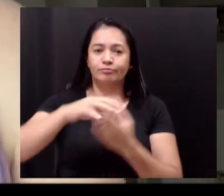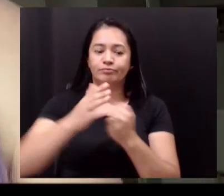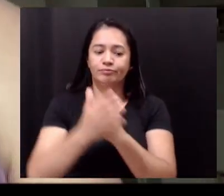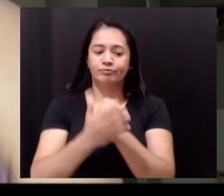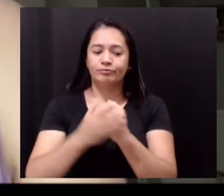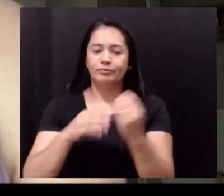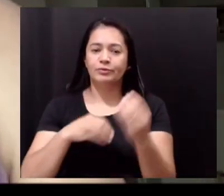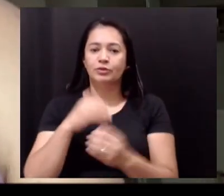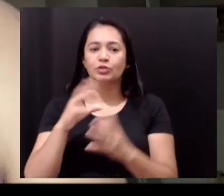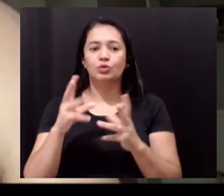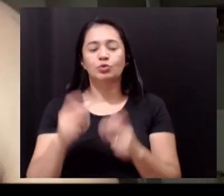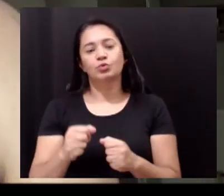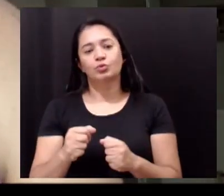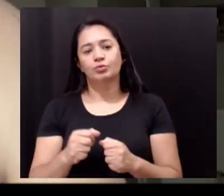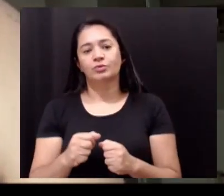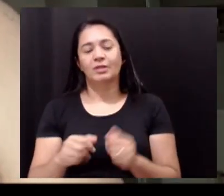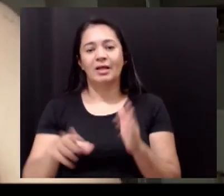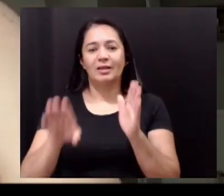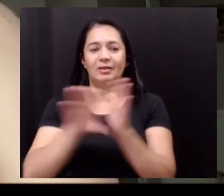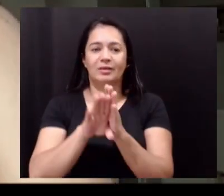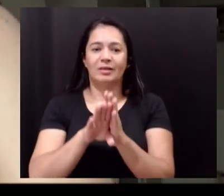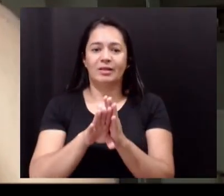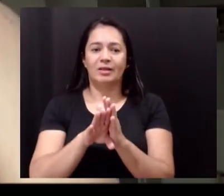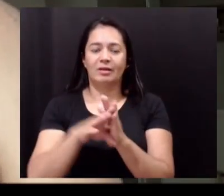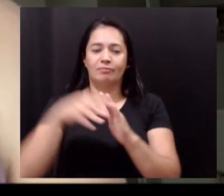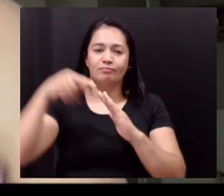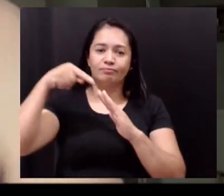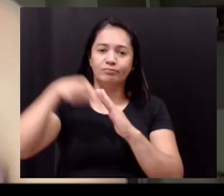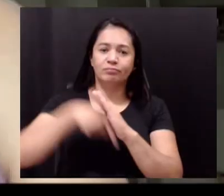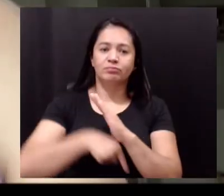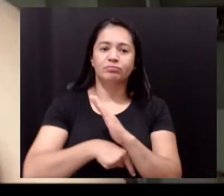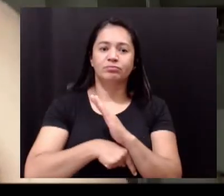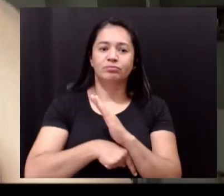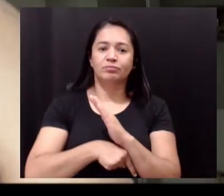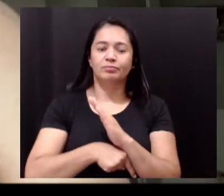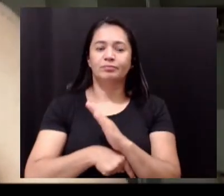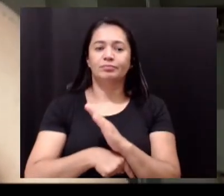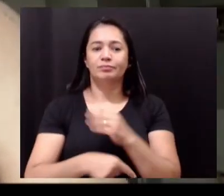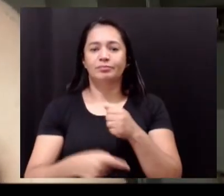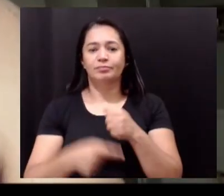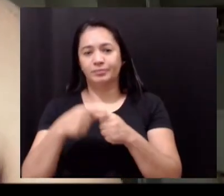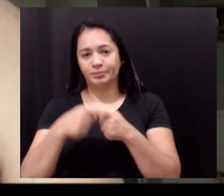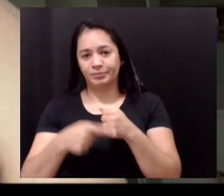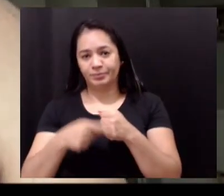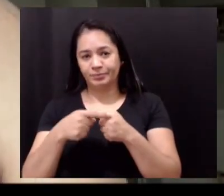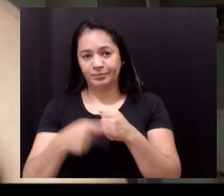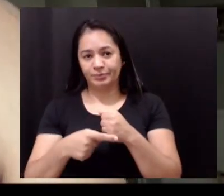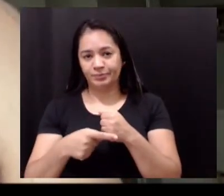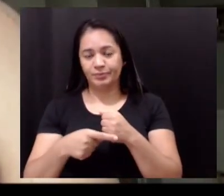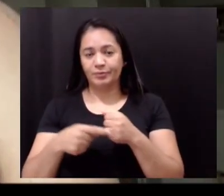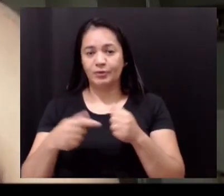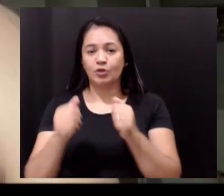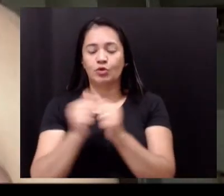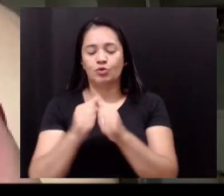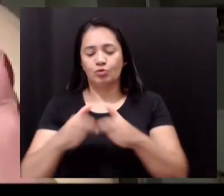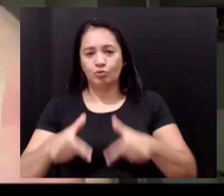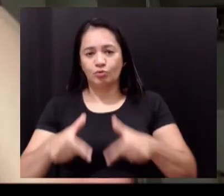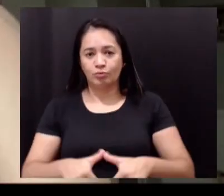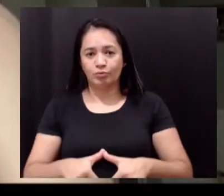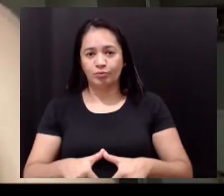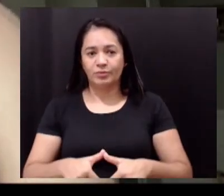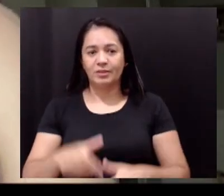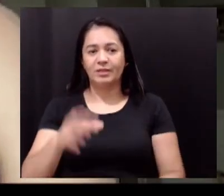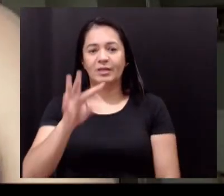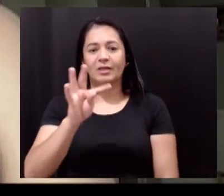colo até afundar em direção ao canal cervical que liga ao útero. A traquelectomia ela já é uma cirurgia um